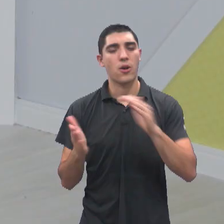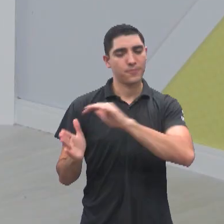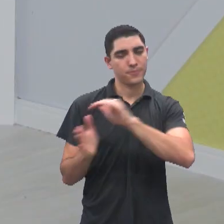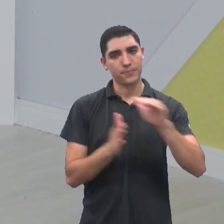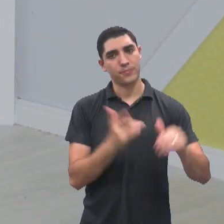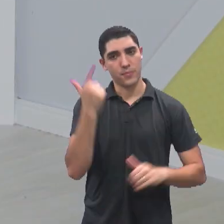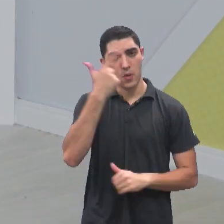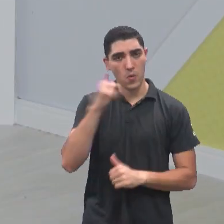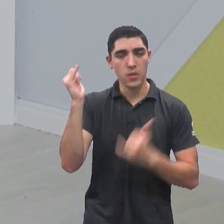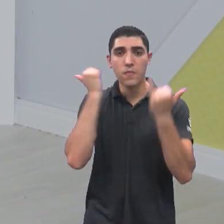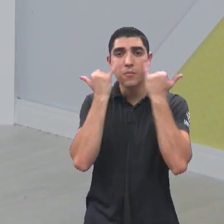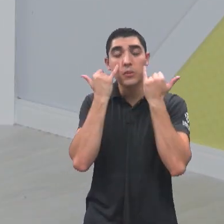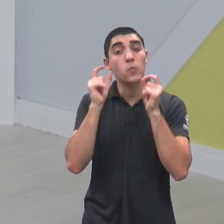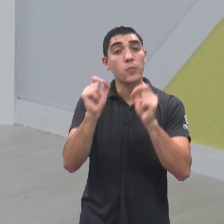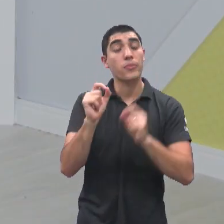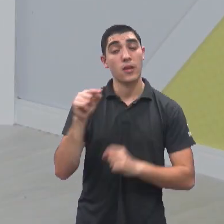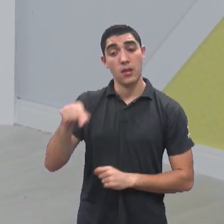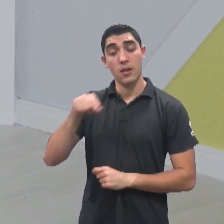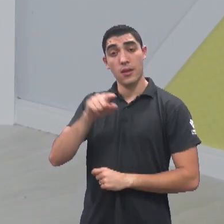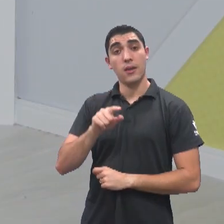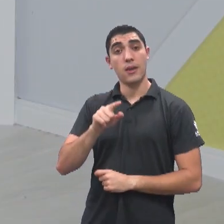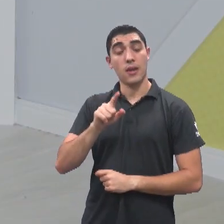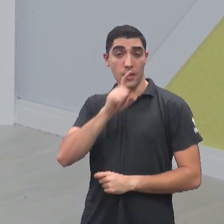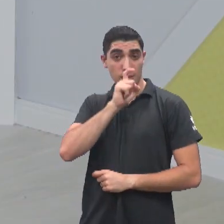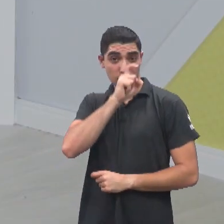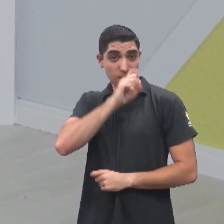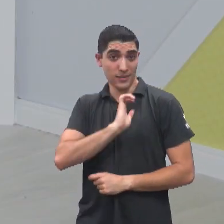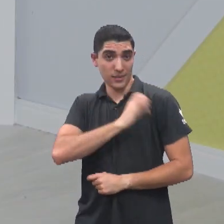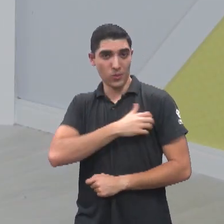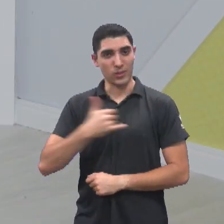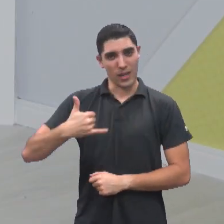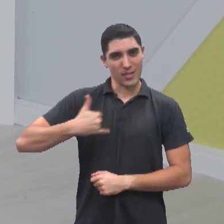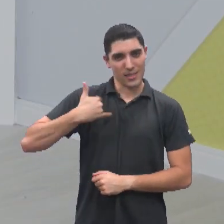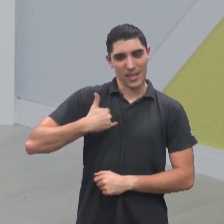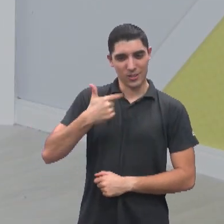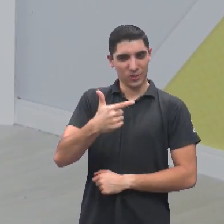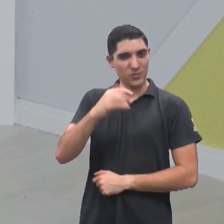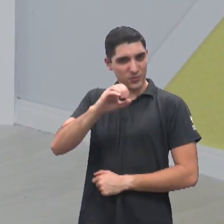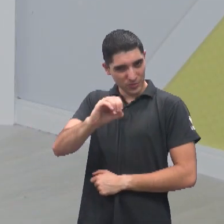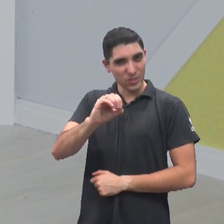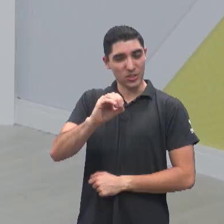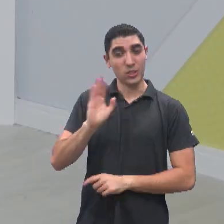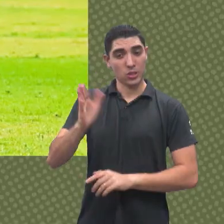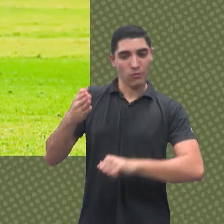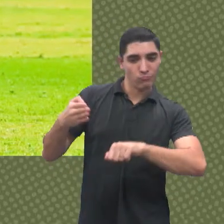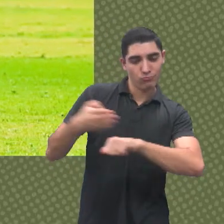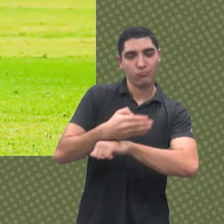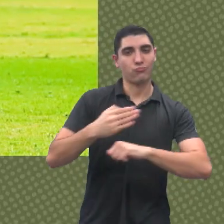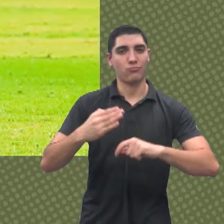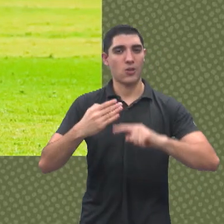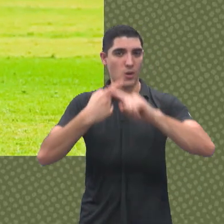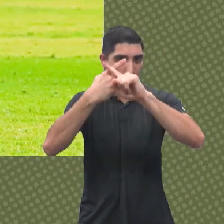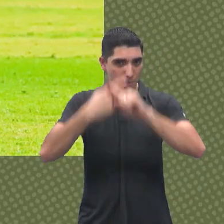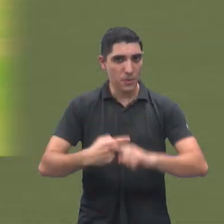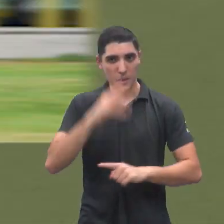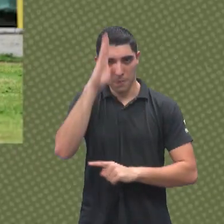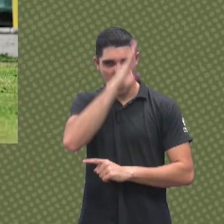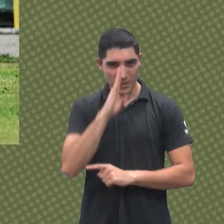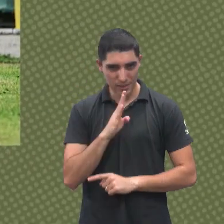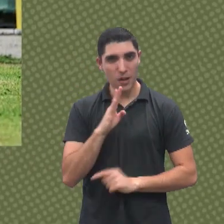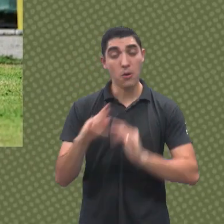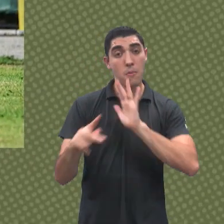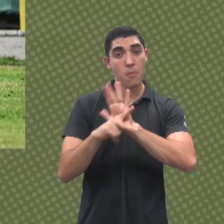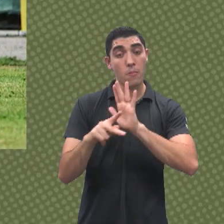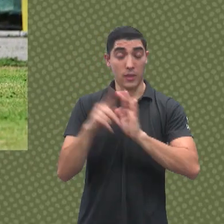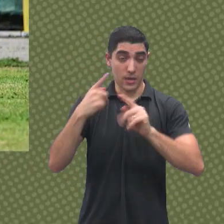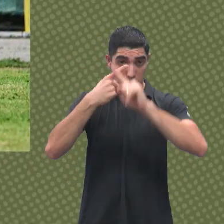na última sexta-feira o São José entrou em campo pela estreia do Campeonato Paulista Sub-20, enfrentando a Inter de Limeira, no campo do Poliesportivo do João